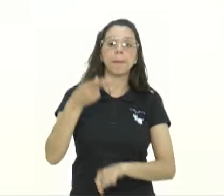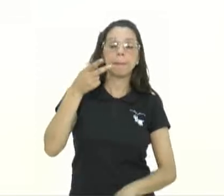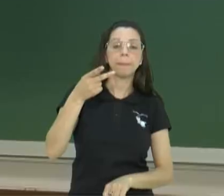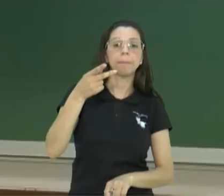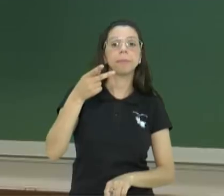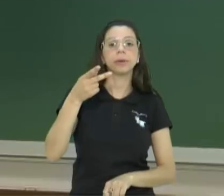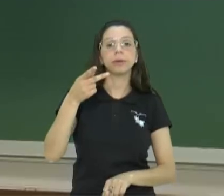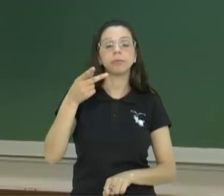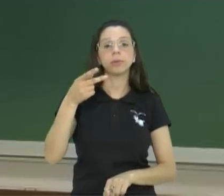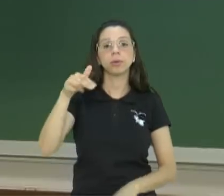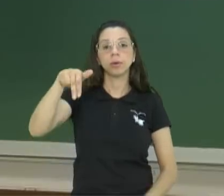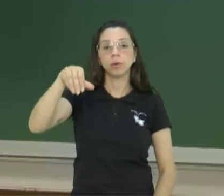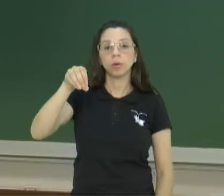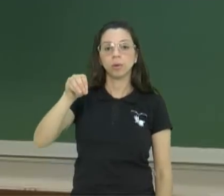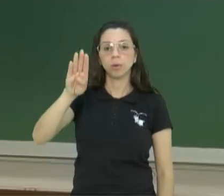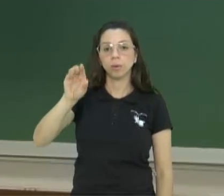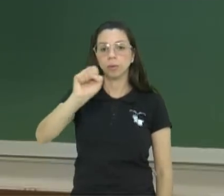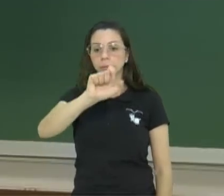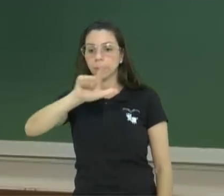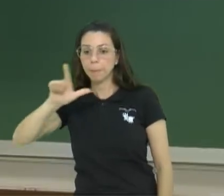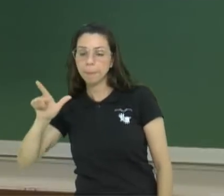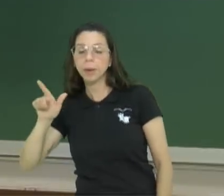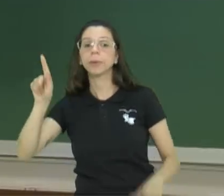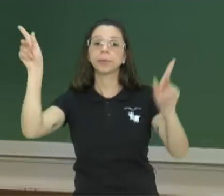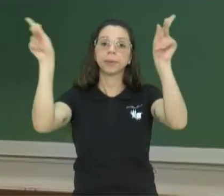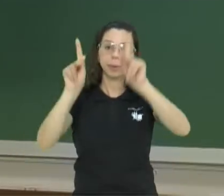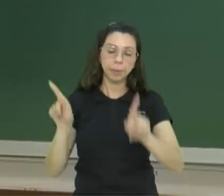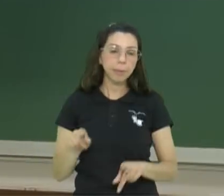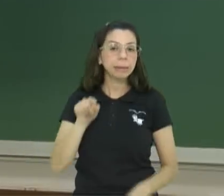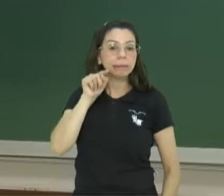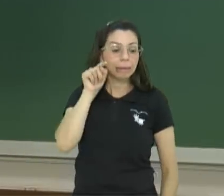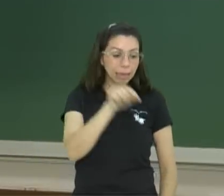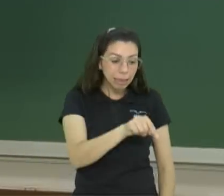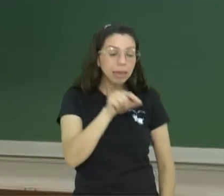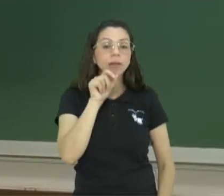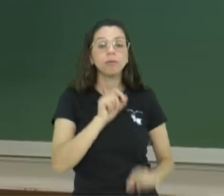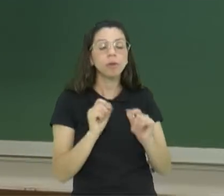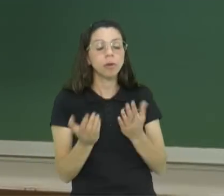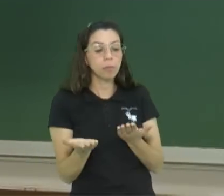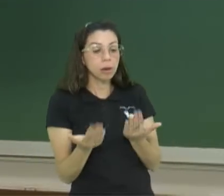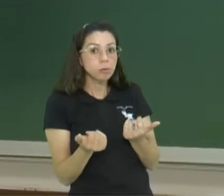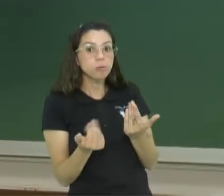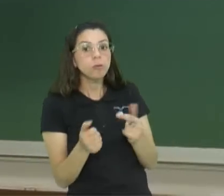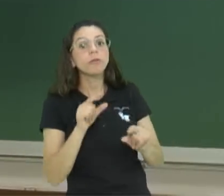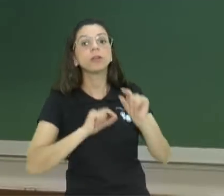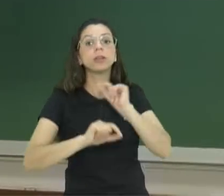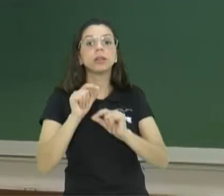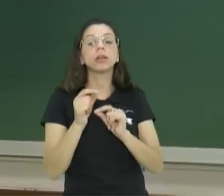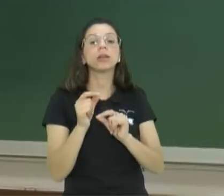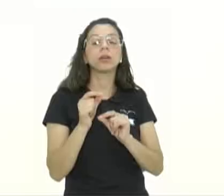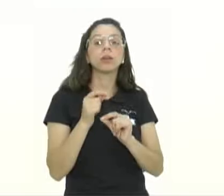pessoa mais jovem na época a ter ganho o Prêmio Nobel da Paz. E number 5,